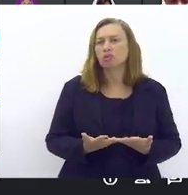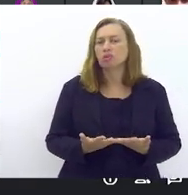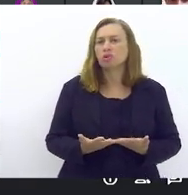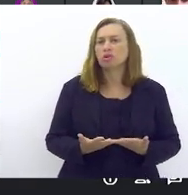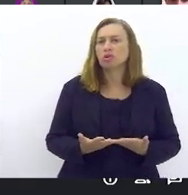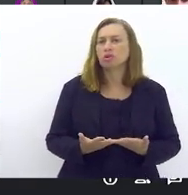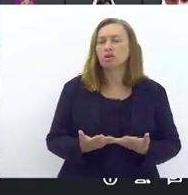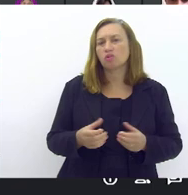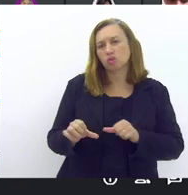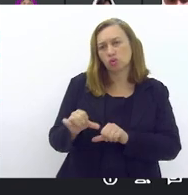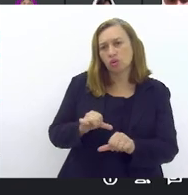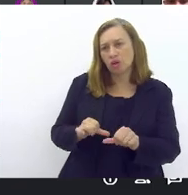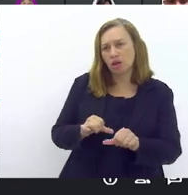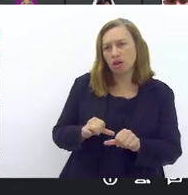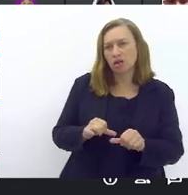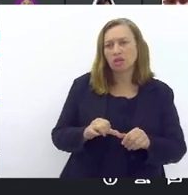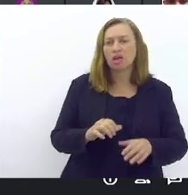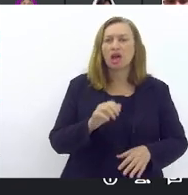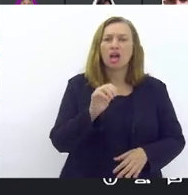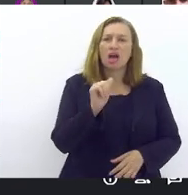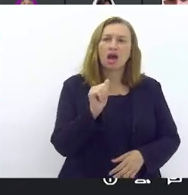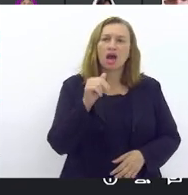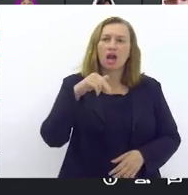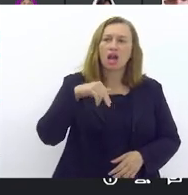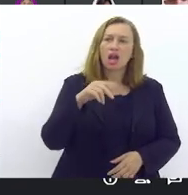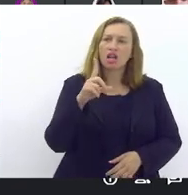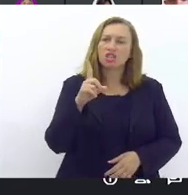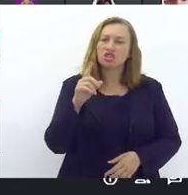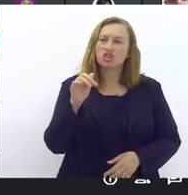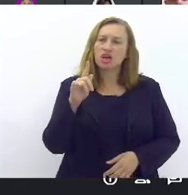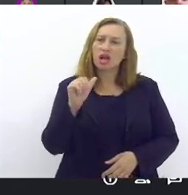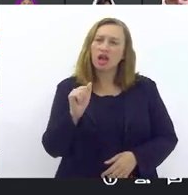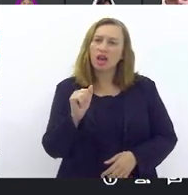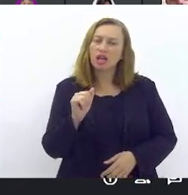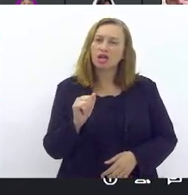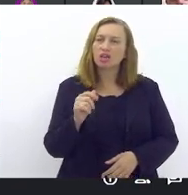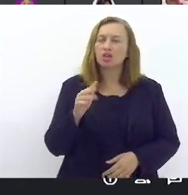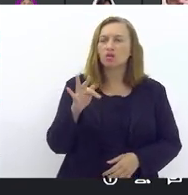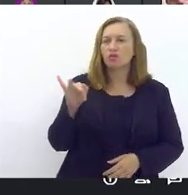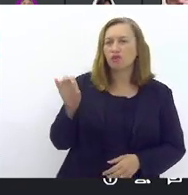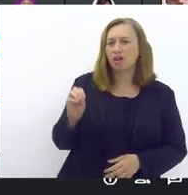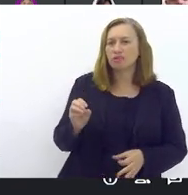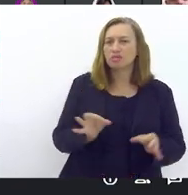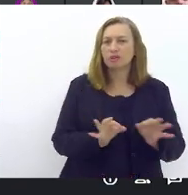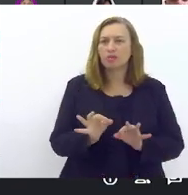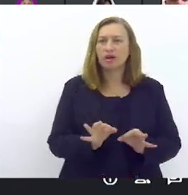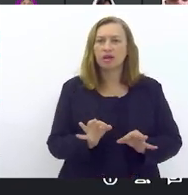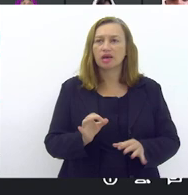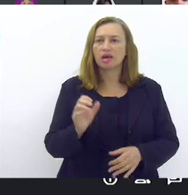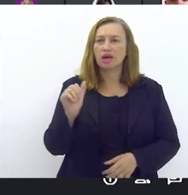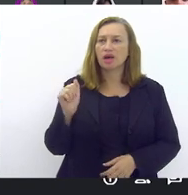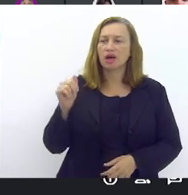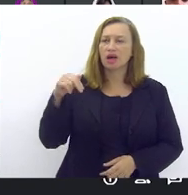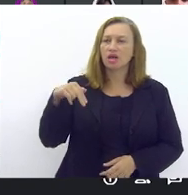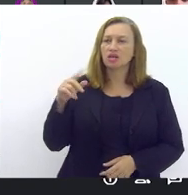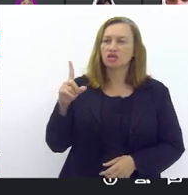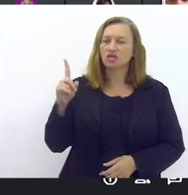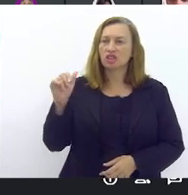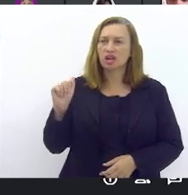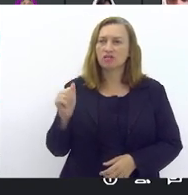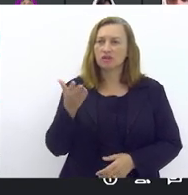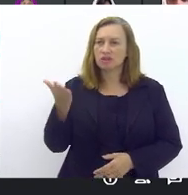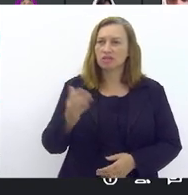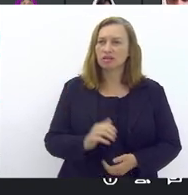Eu vou então inverter. Eu vou abrir aqui para a Ângela e o Flávio se prepara aí. Ângela, contigo.